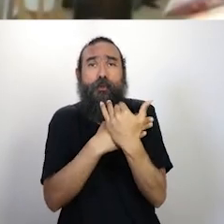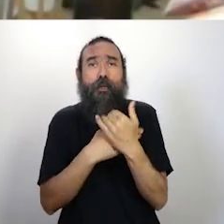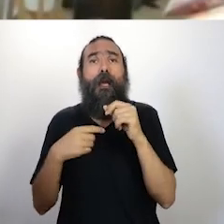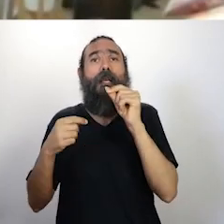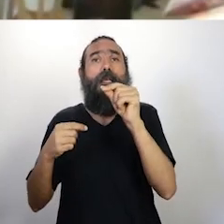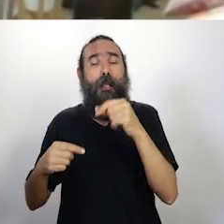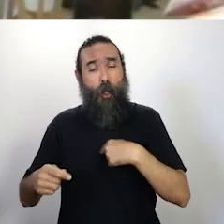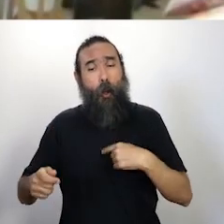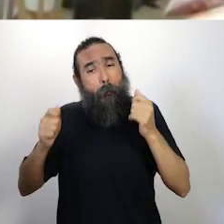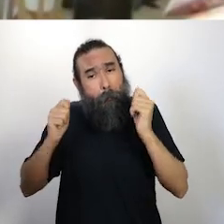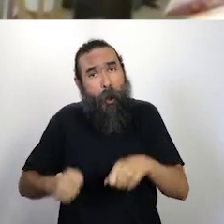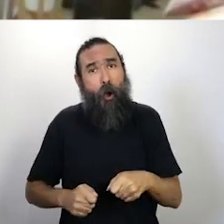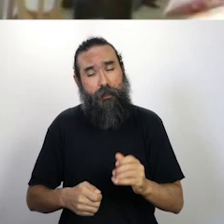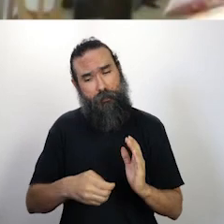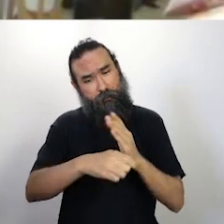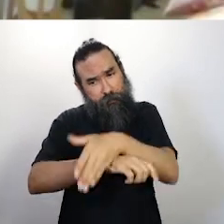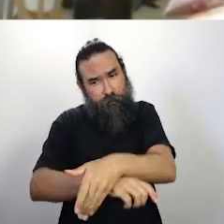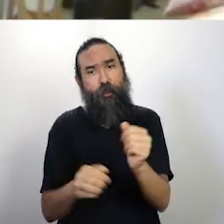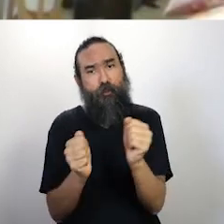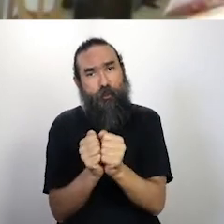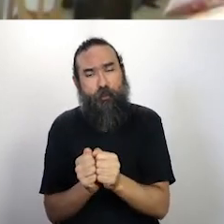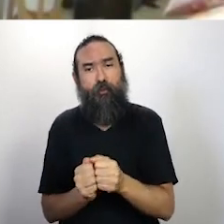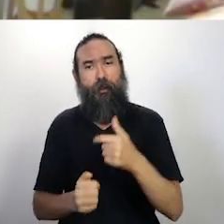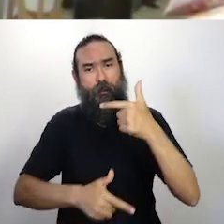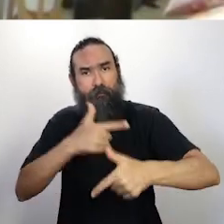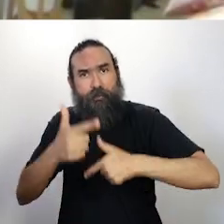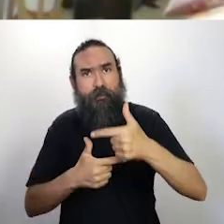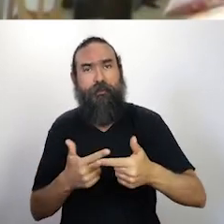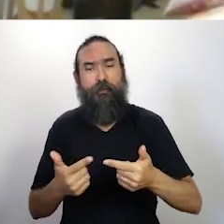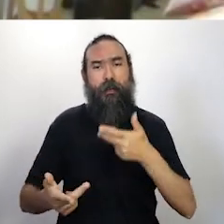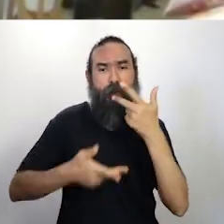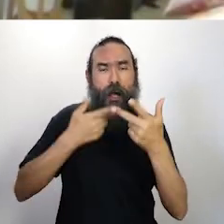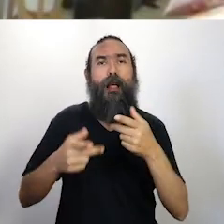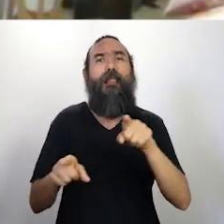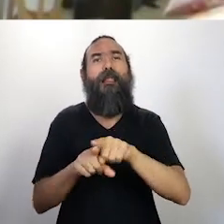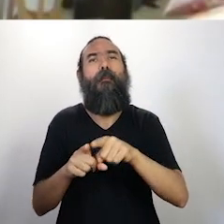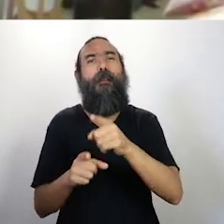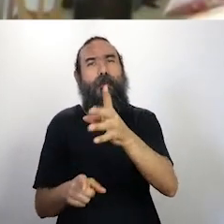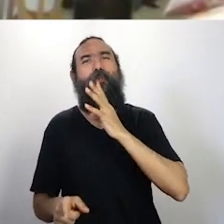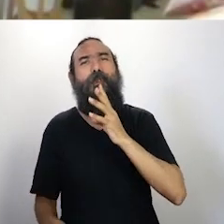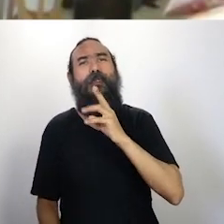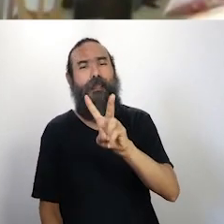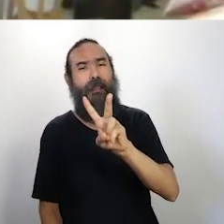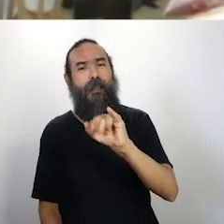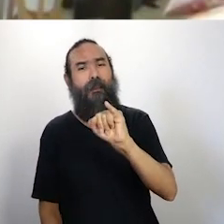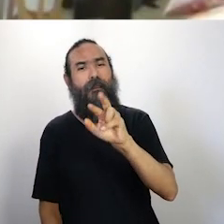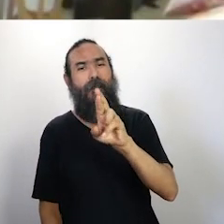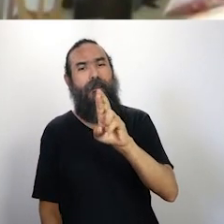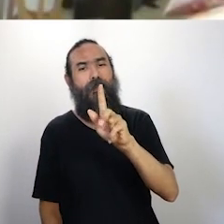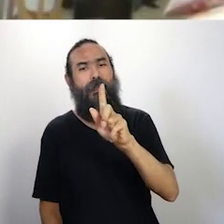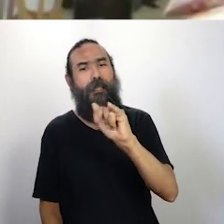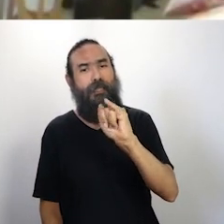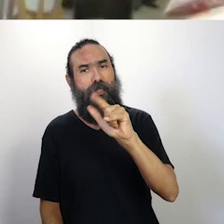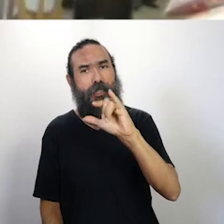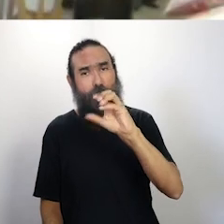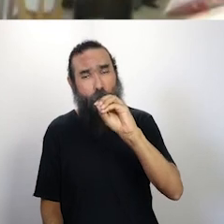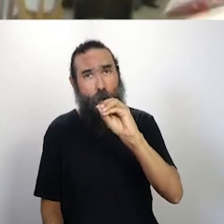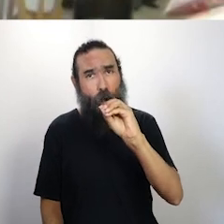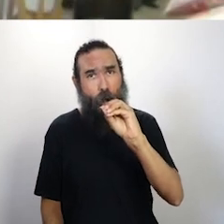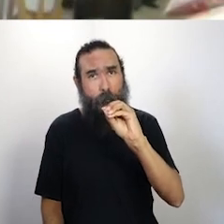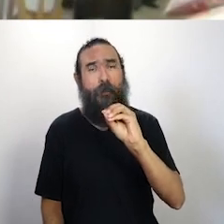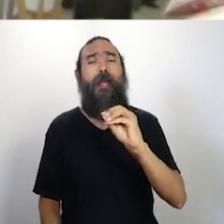comece a debater juntos o Virgílio que é um grande companheiro seu que eu sei que você conhece está com a gente está trabalhando com a gente também